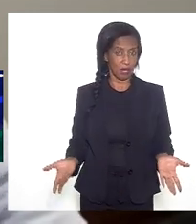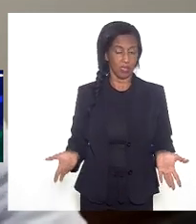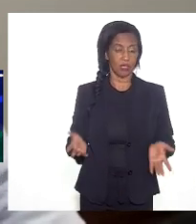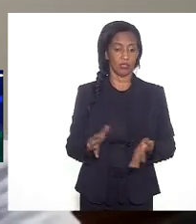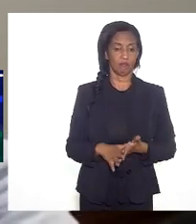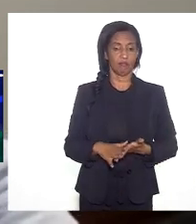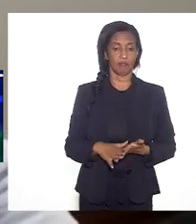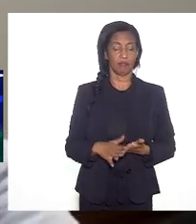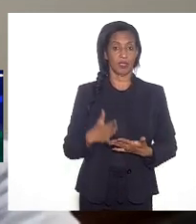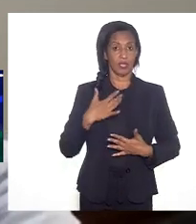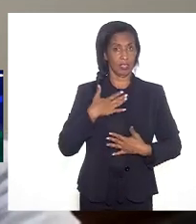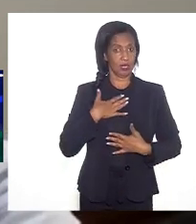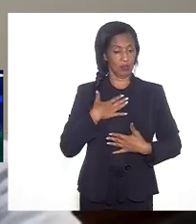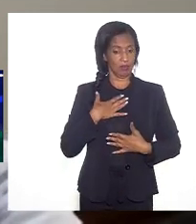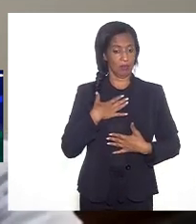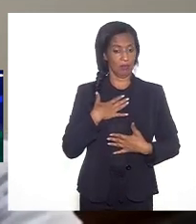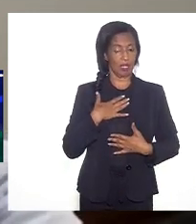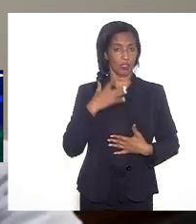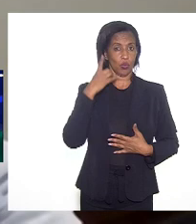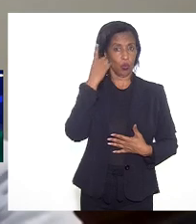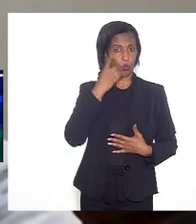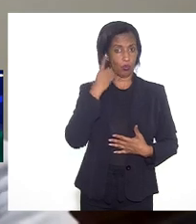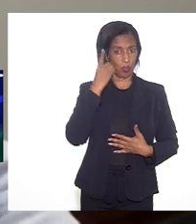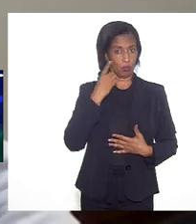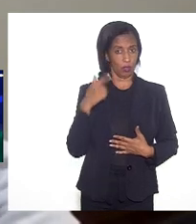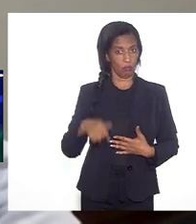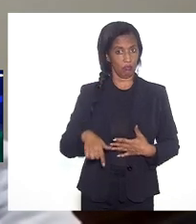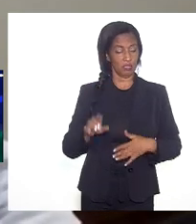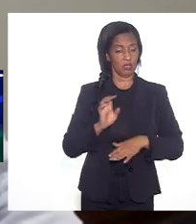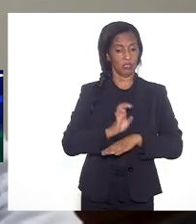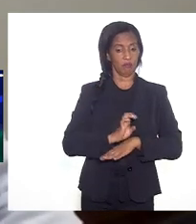maior. De minha parte, como deputado deste Estado,